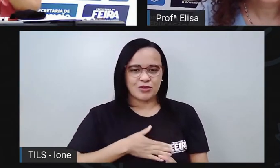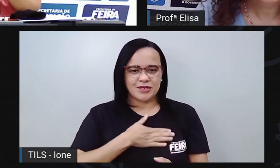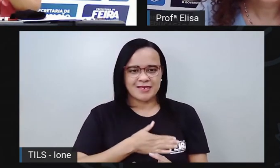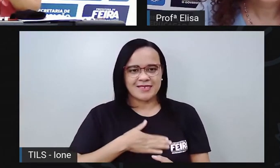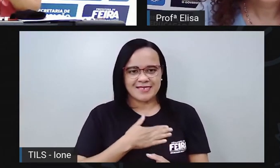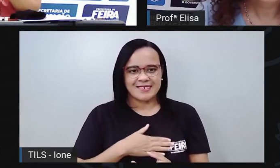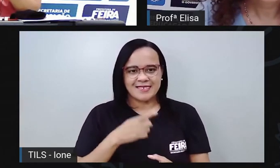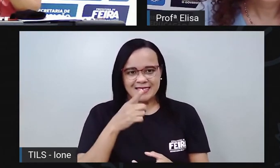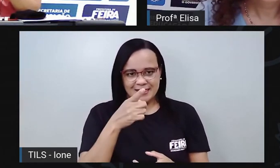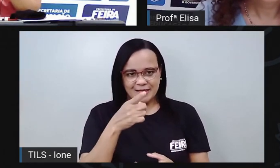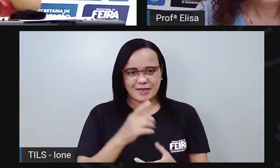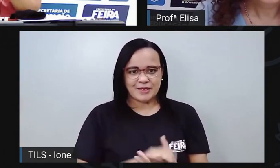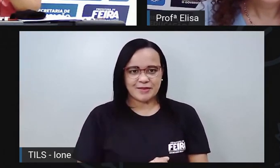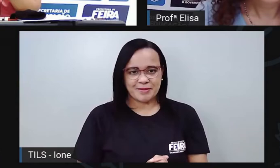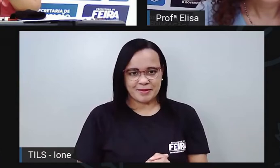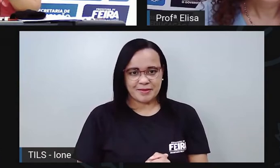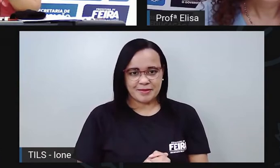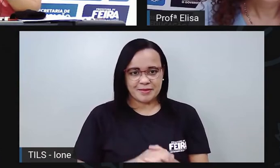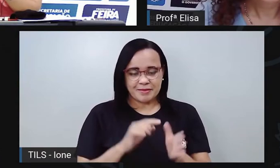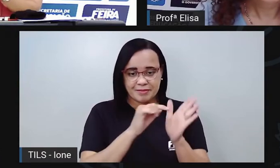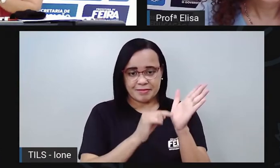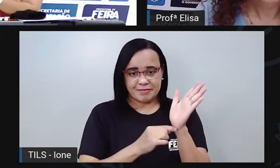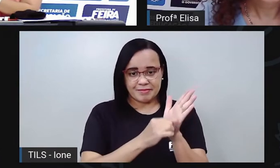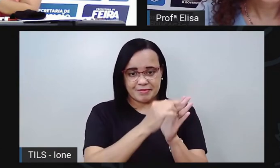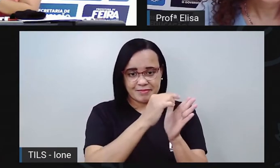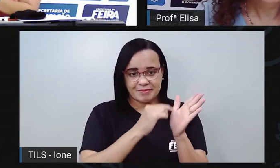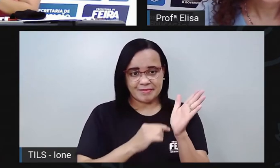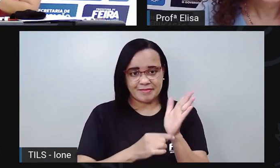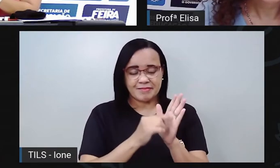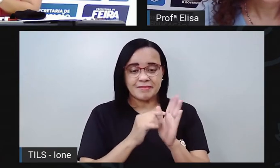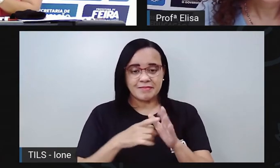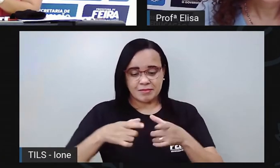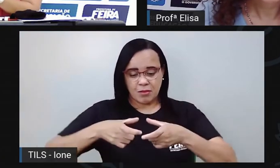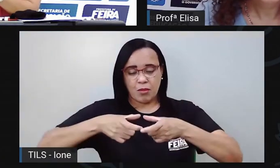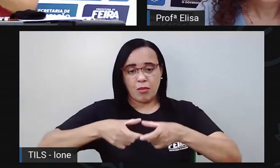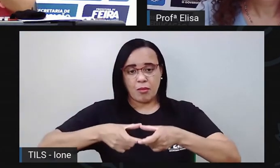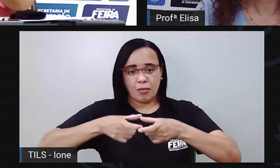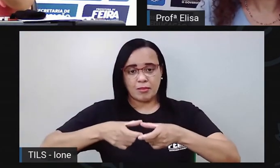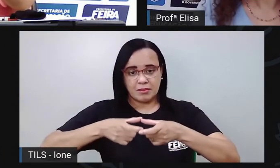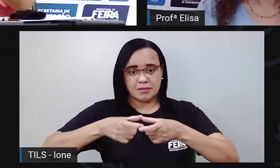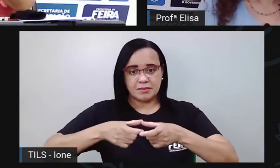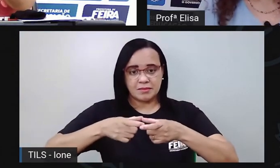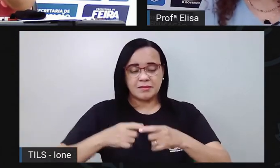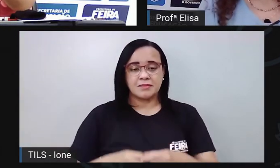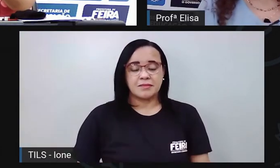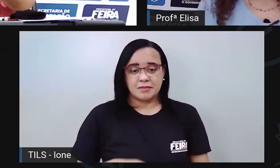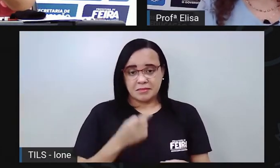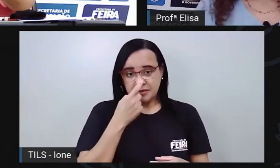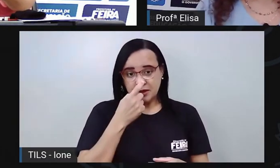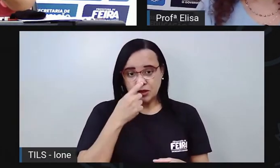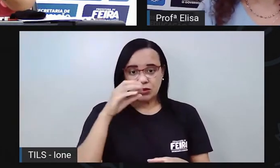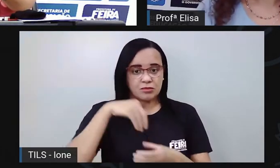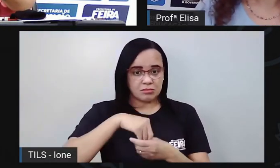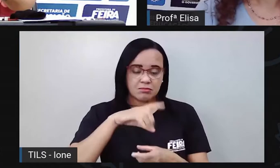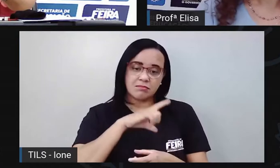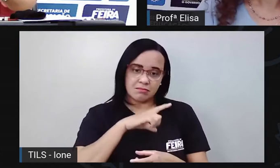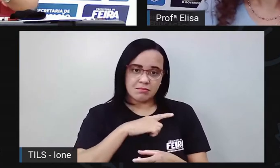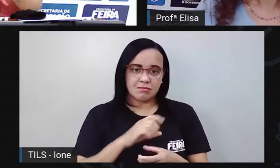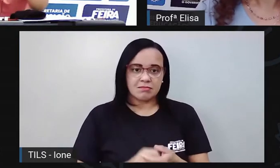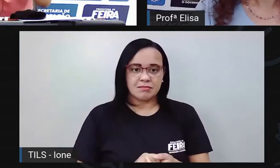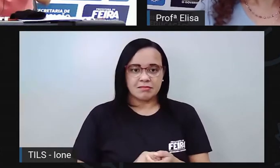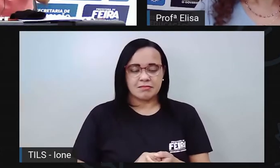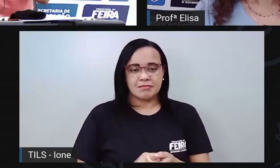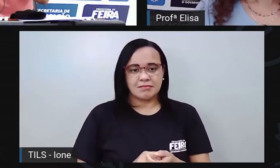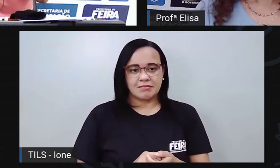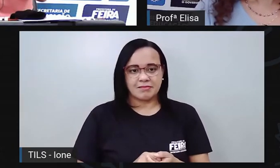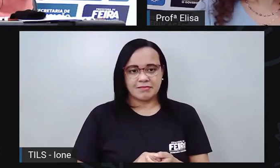Vivinha descartável daqueles potinhos que vem com biscoitinho dentro e aí eu coloquei aqui na